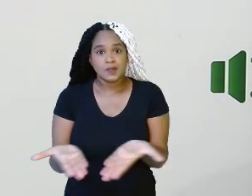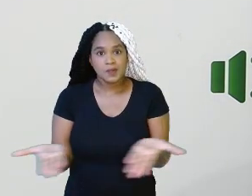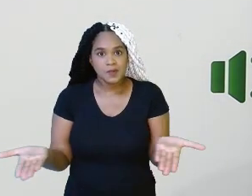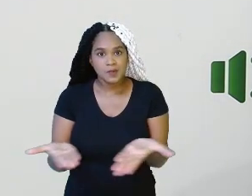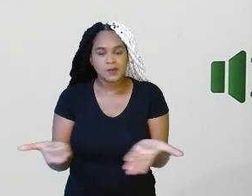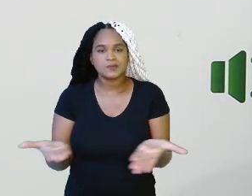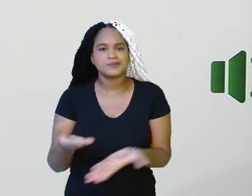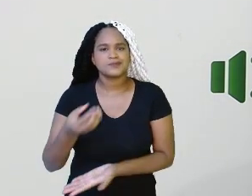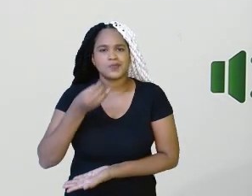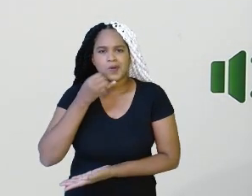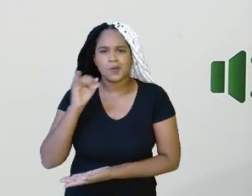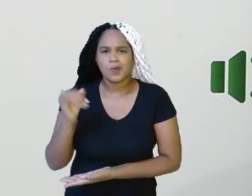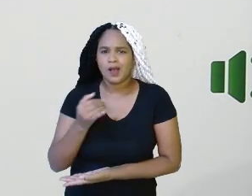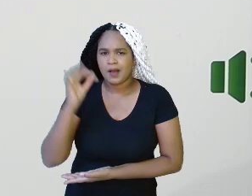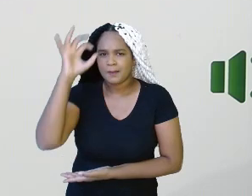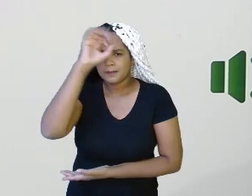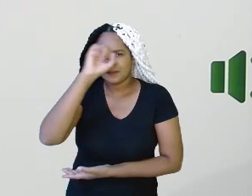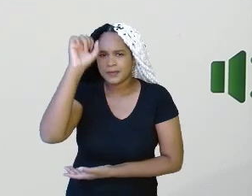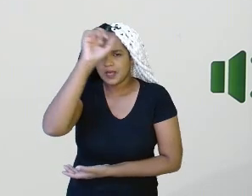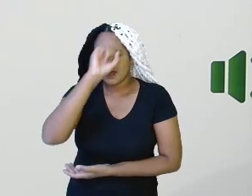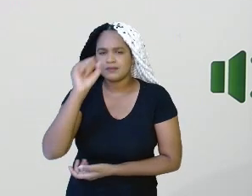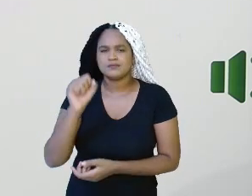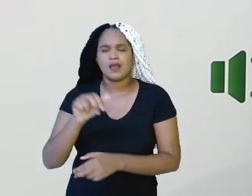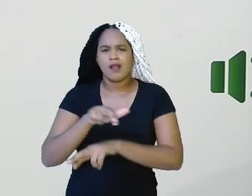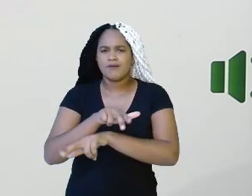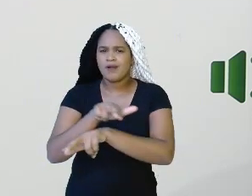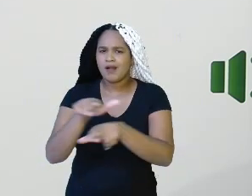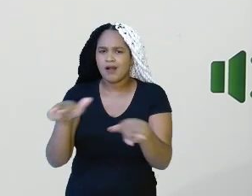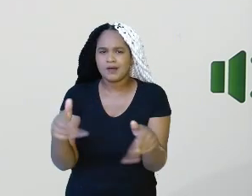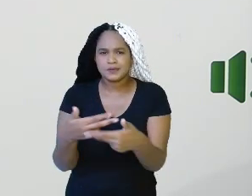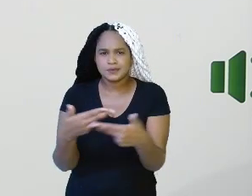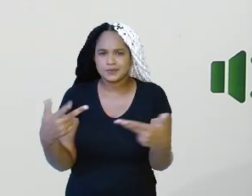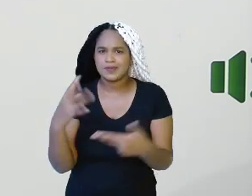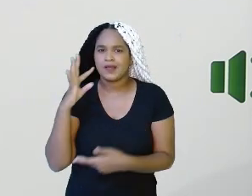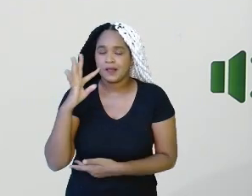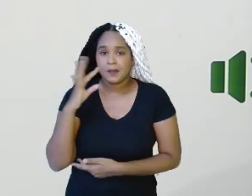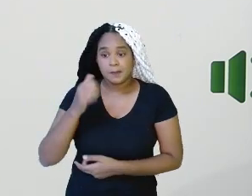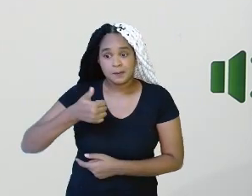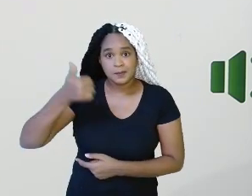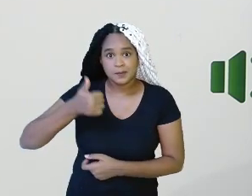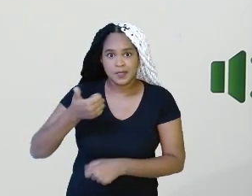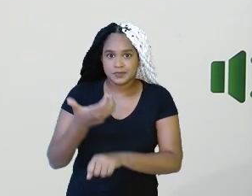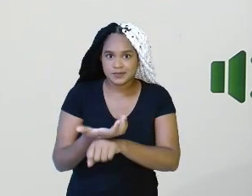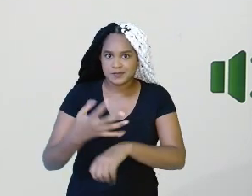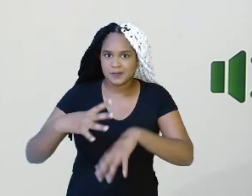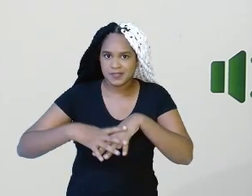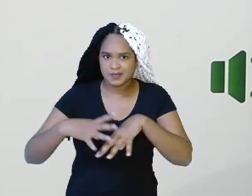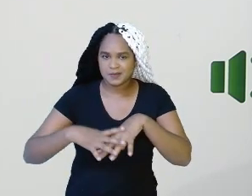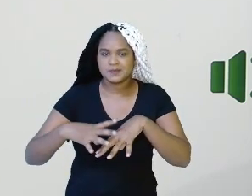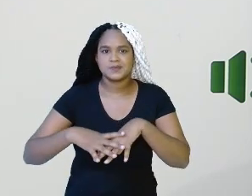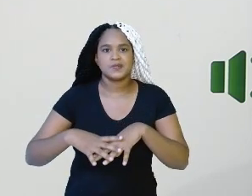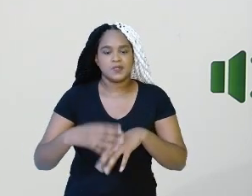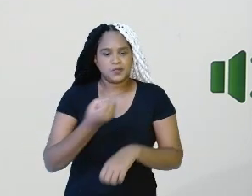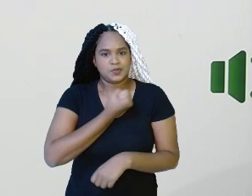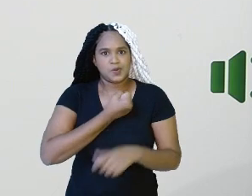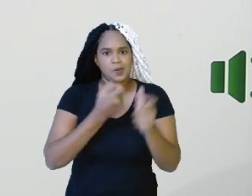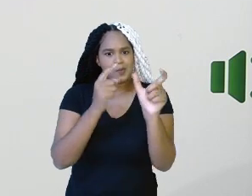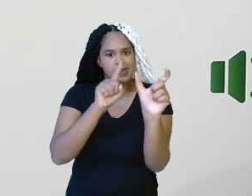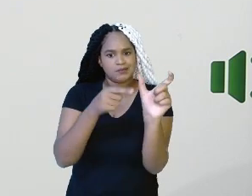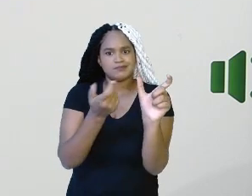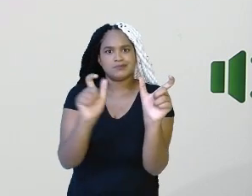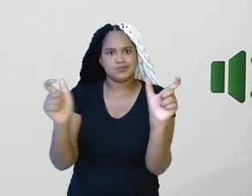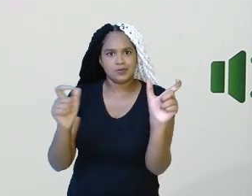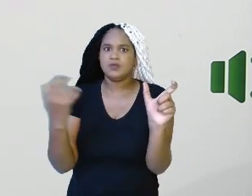oportunidade de aprender coisas muito legais. Primeiramente na aula de matemática com a professora Márcia, a questão dos numerais decimais é uma coisa